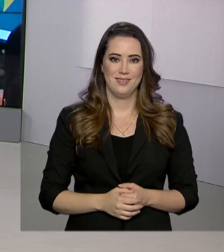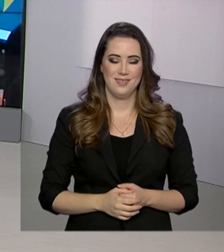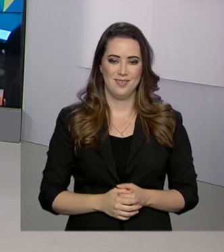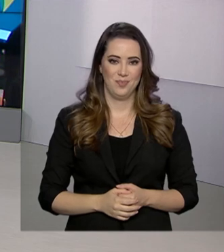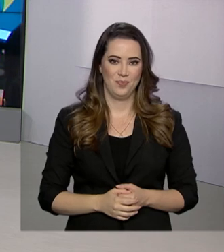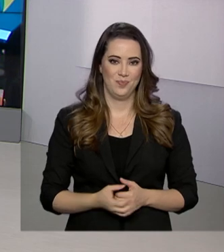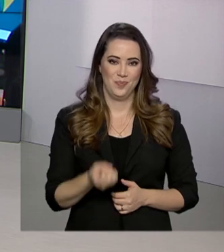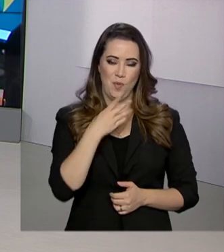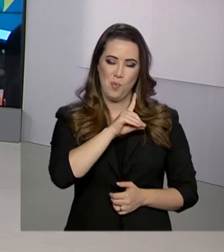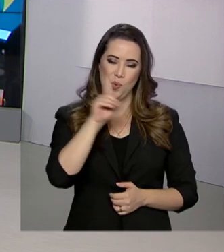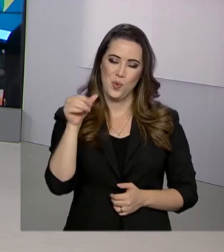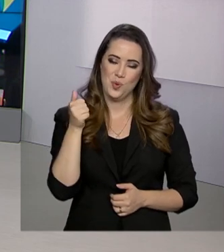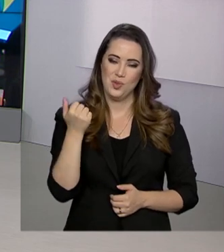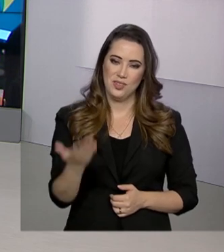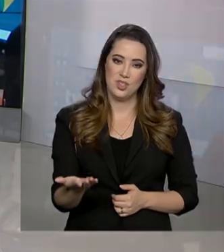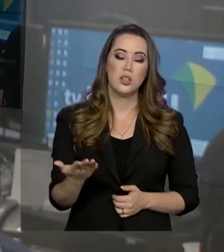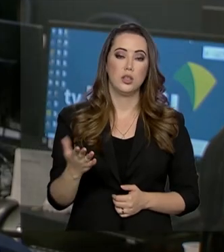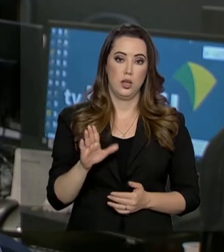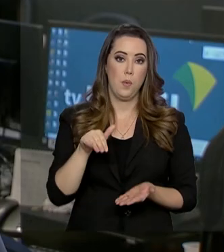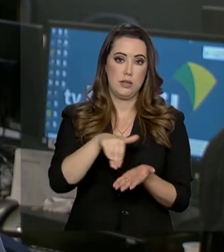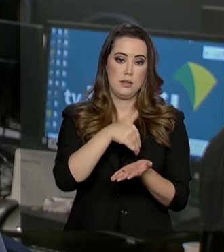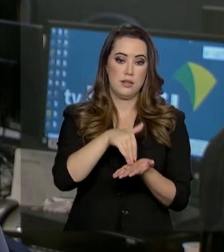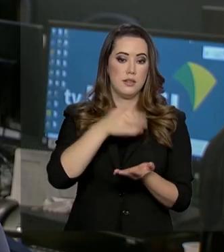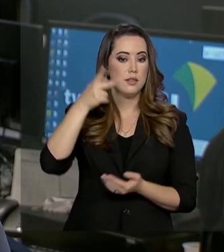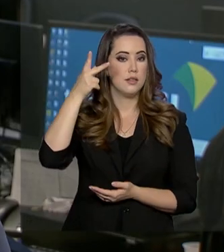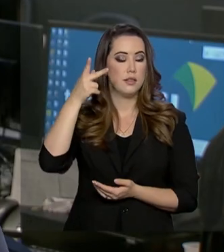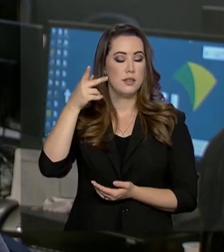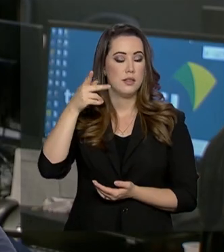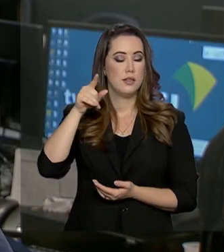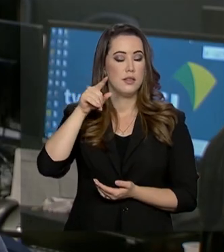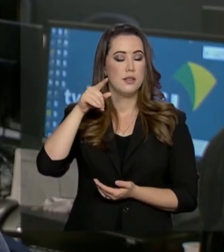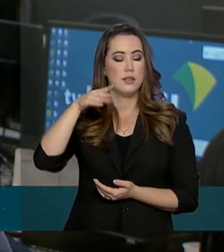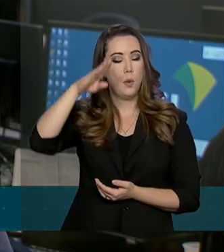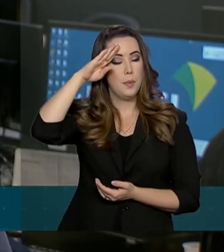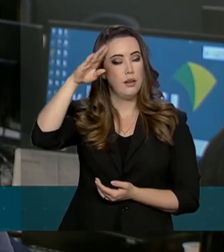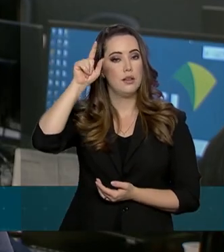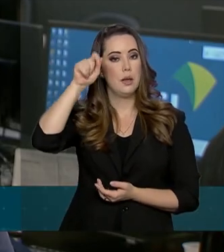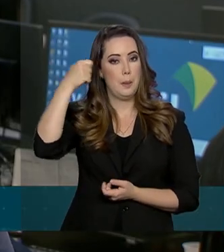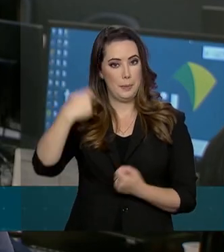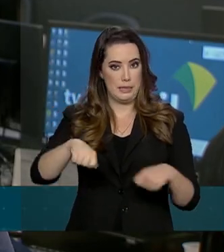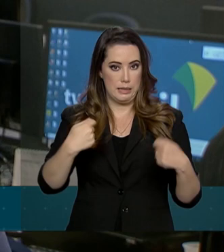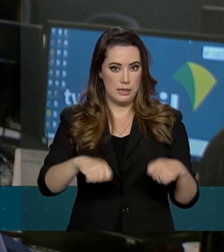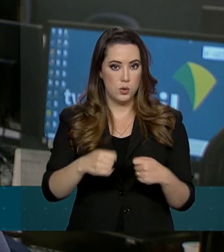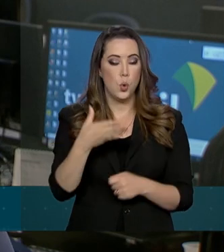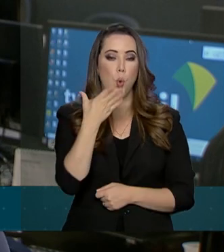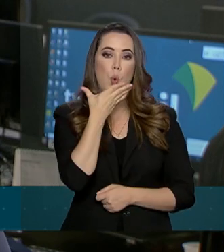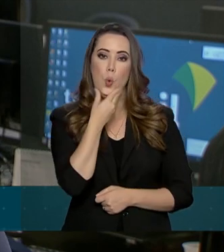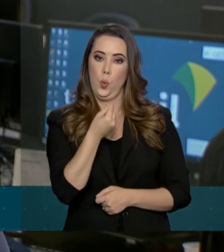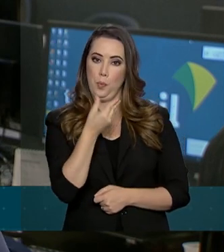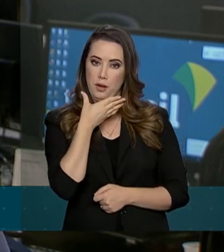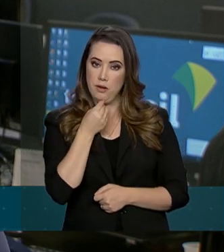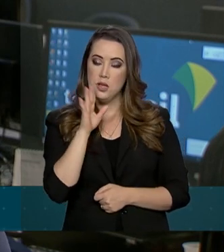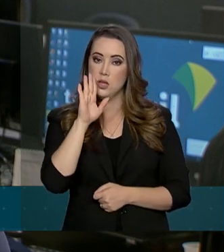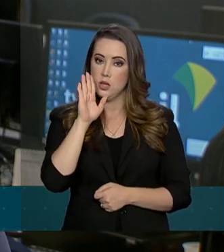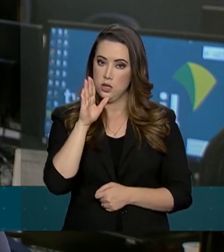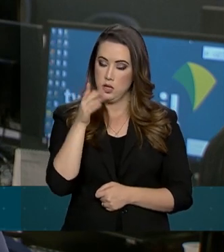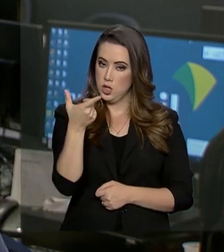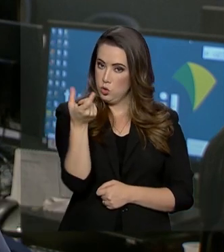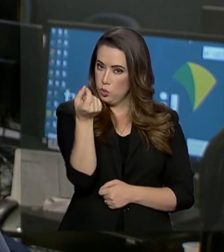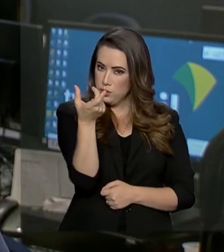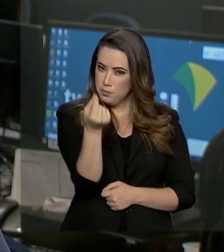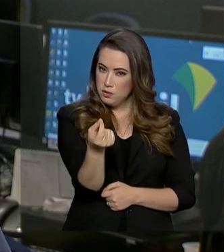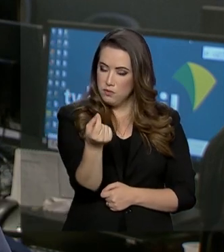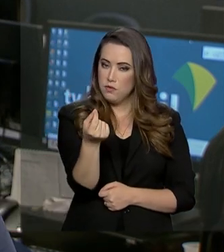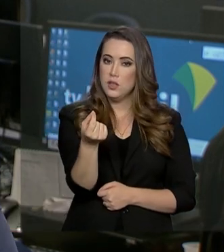Bom dia, Renata. O alistamento militar é obrigatório para jovens do sexo masculino que completam 18 anos